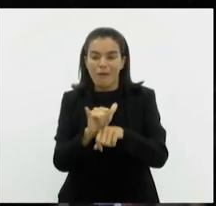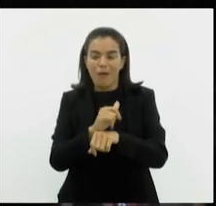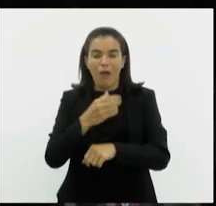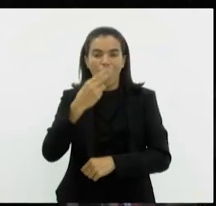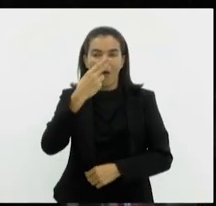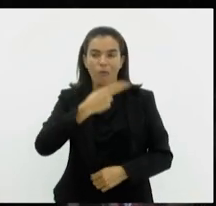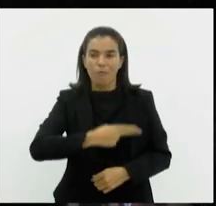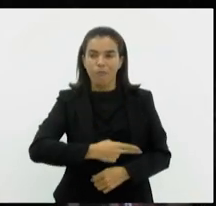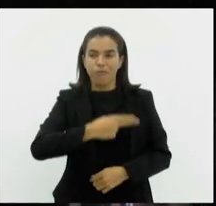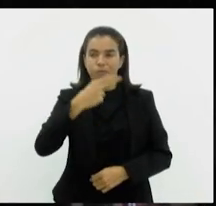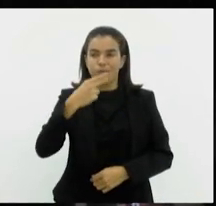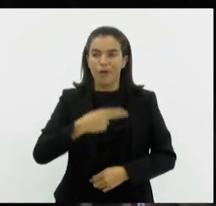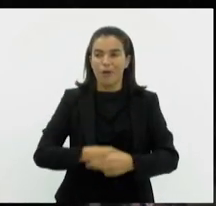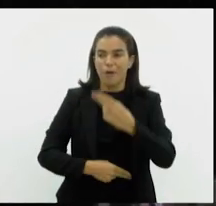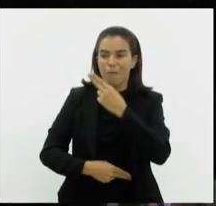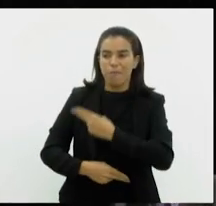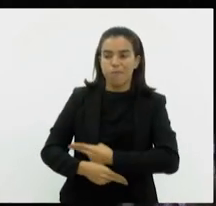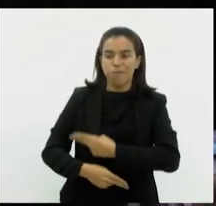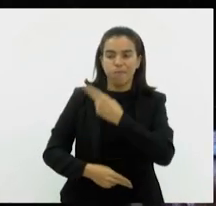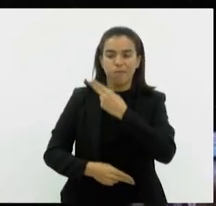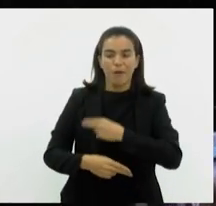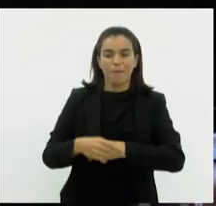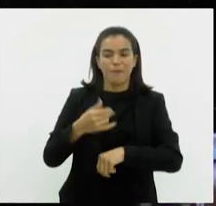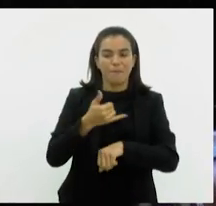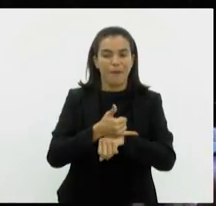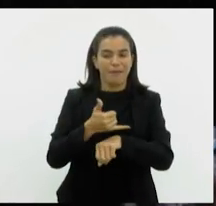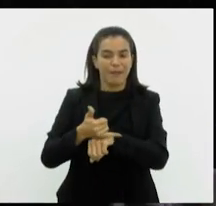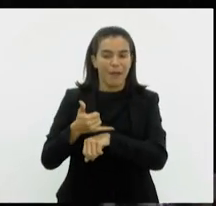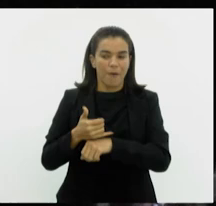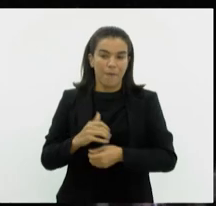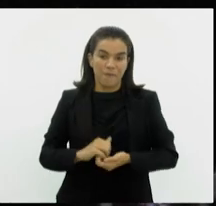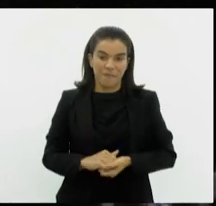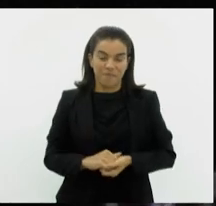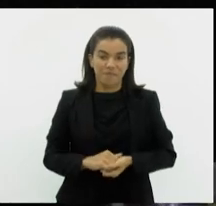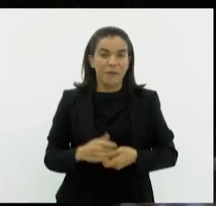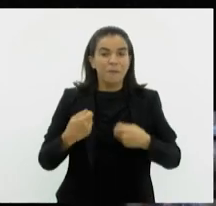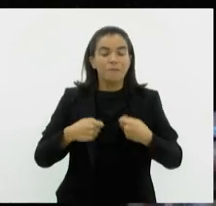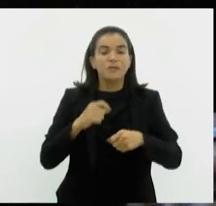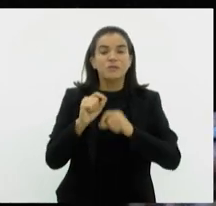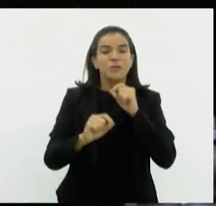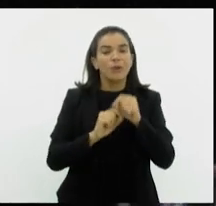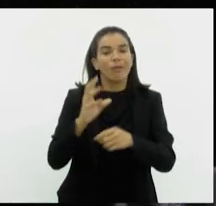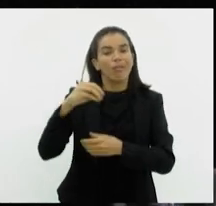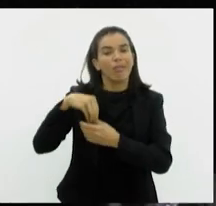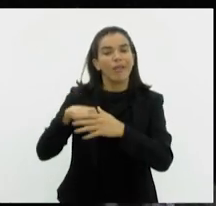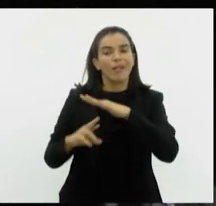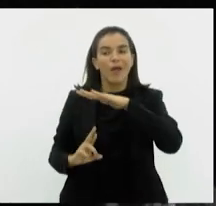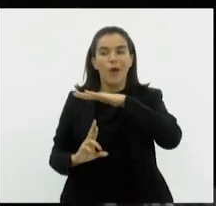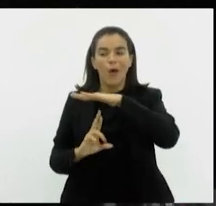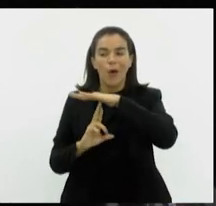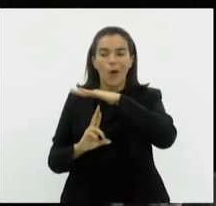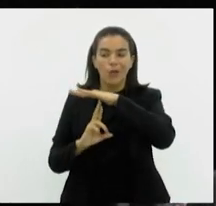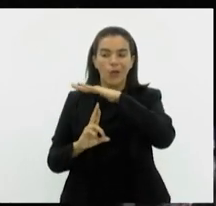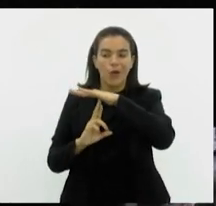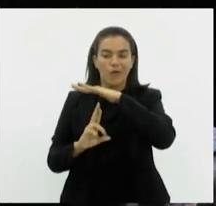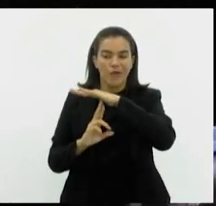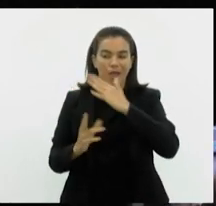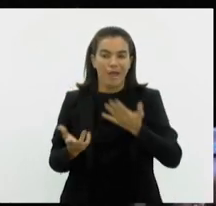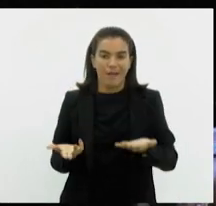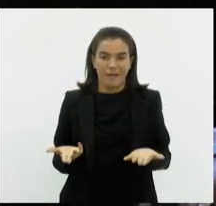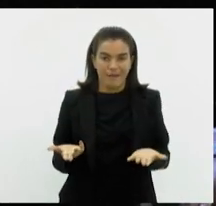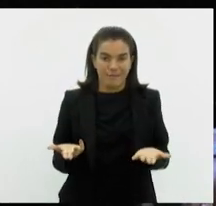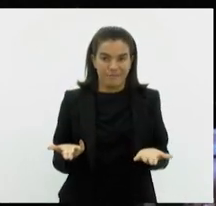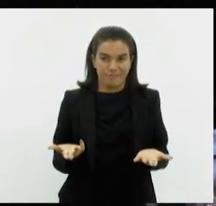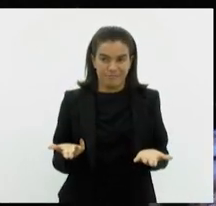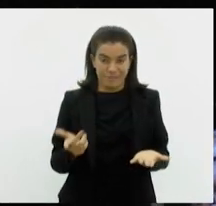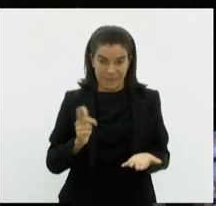de metal como proceder a isso precisa ter o quê dentro da rodoviária para ter um detector de metal a gente